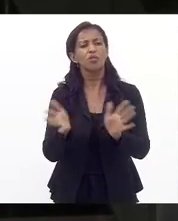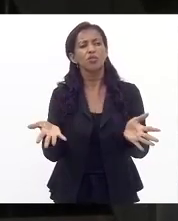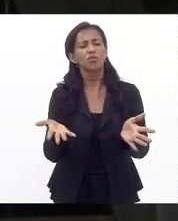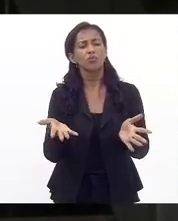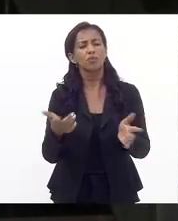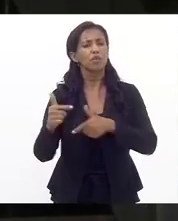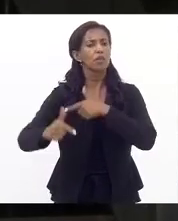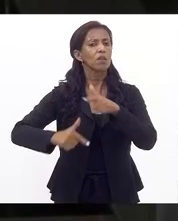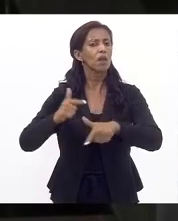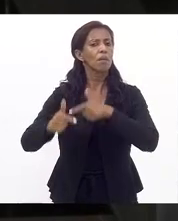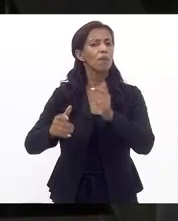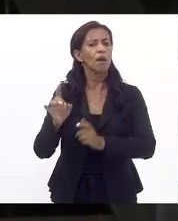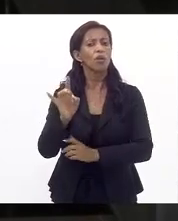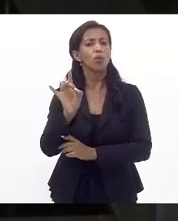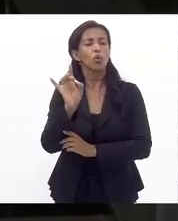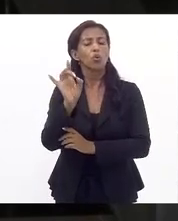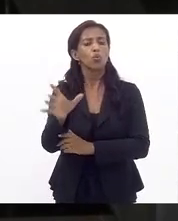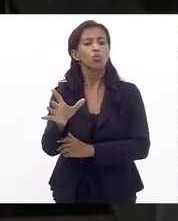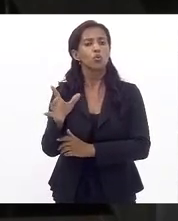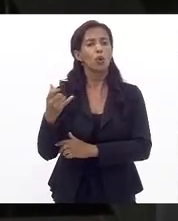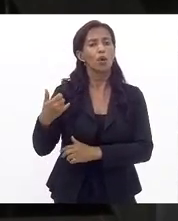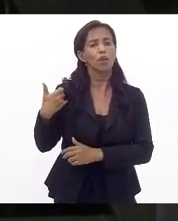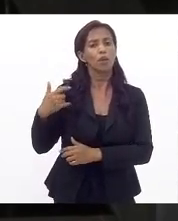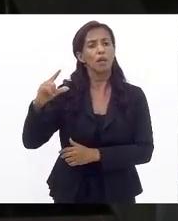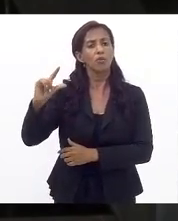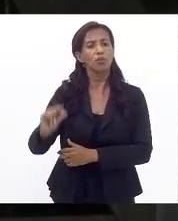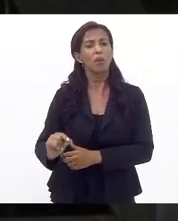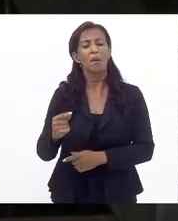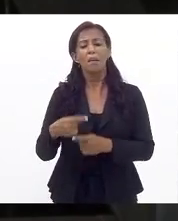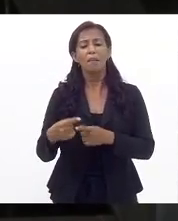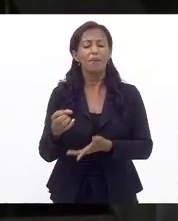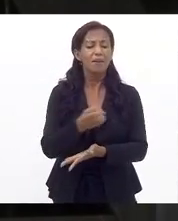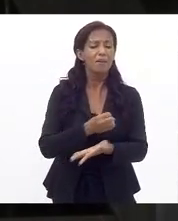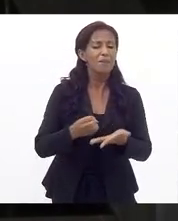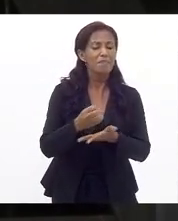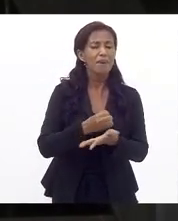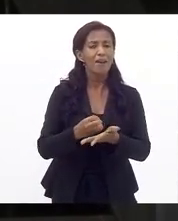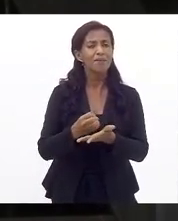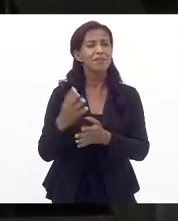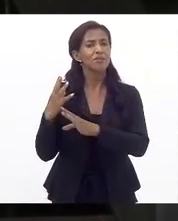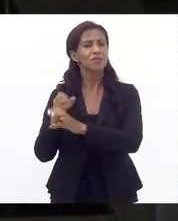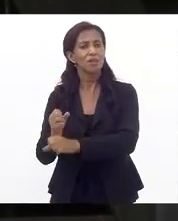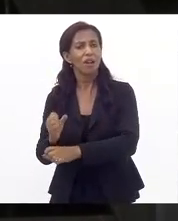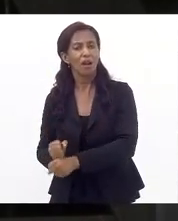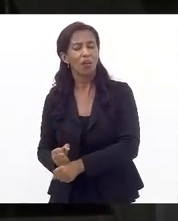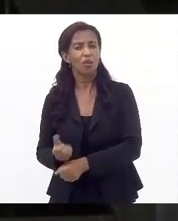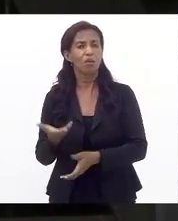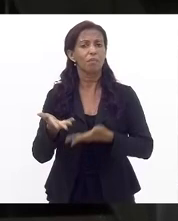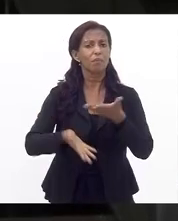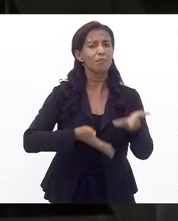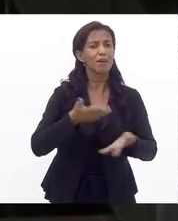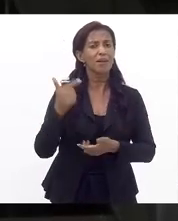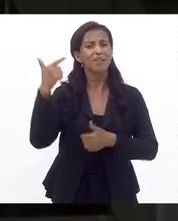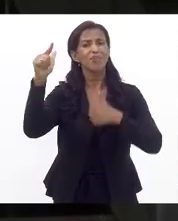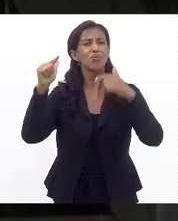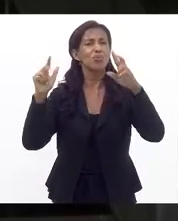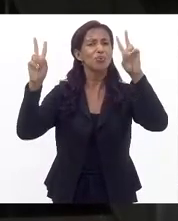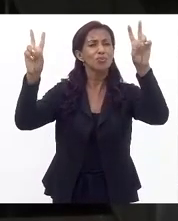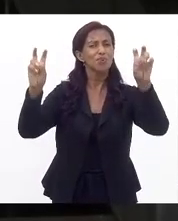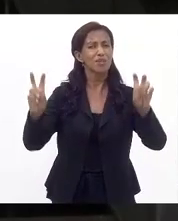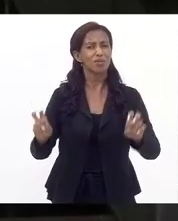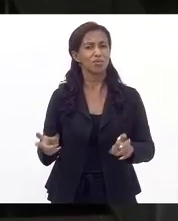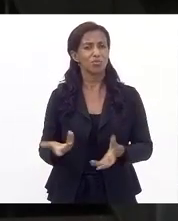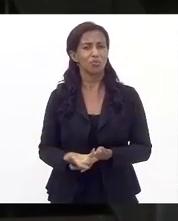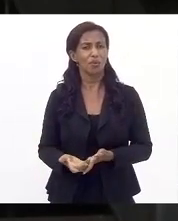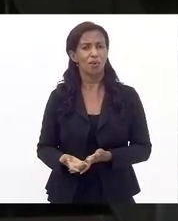na idade mínima para que tratar de base de cálculo para que tá tratar de tempo de contribuição para que tá atrás de outro de outro chama as pensões